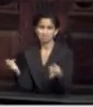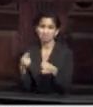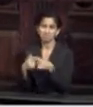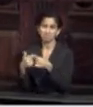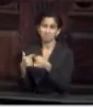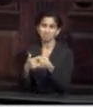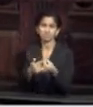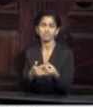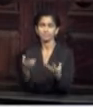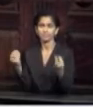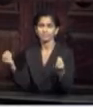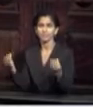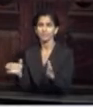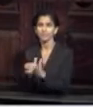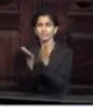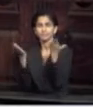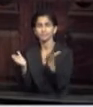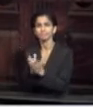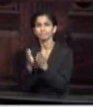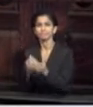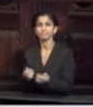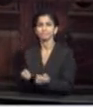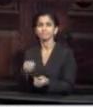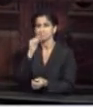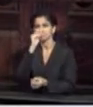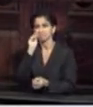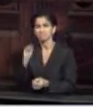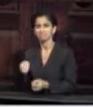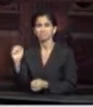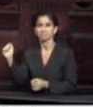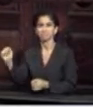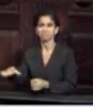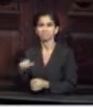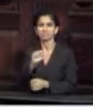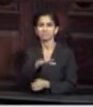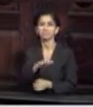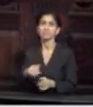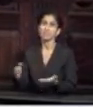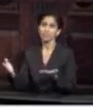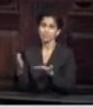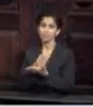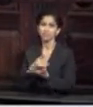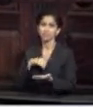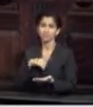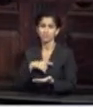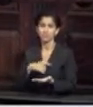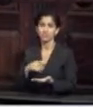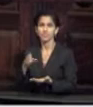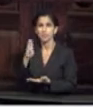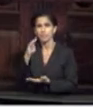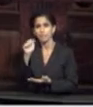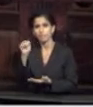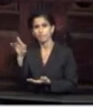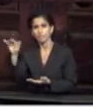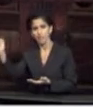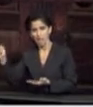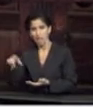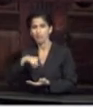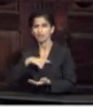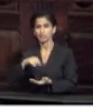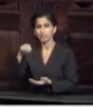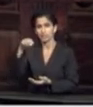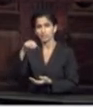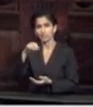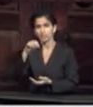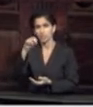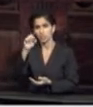muitos dos quais pobres, acabam sendo financiados pela Zona Sul do Rio de Janeiro, pela Barra, que são os únicos lugares que, de